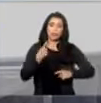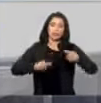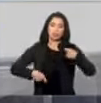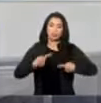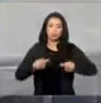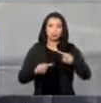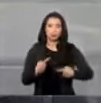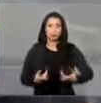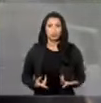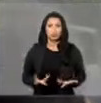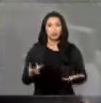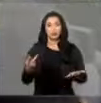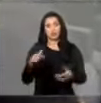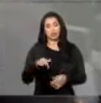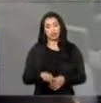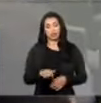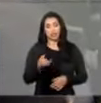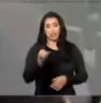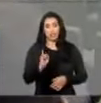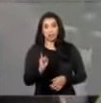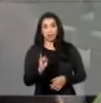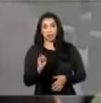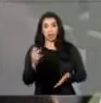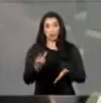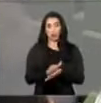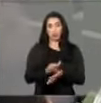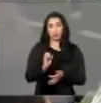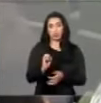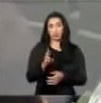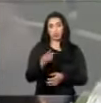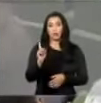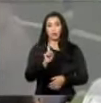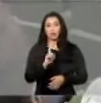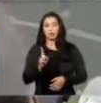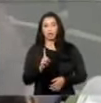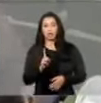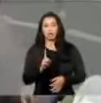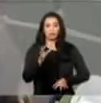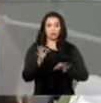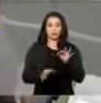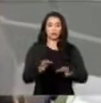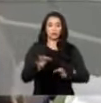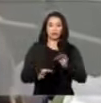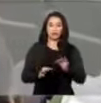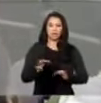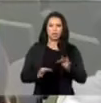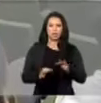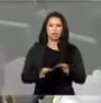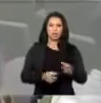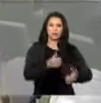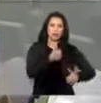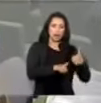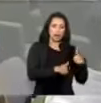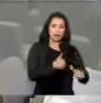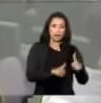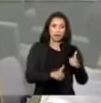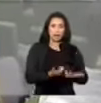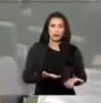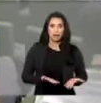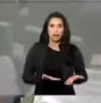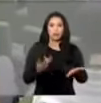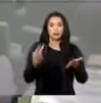é que isso aconteceu ou não, isso vai ser analisado pelos juízes, se o adiamento do referido edital se deu